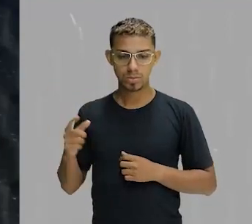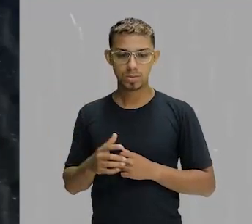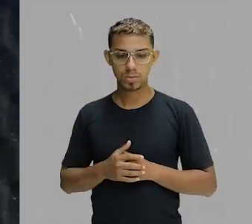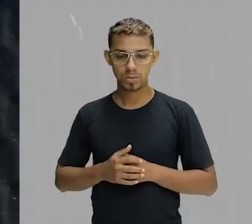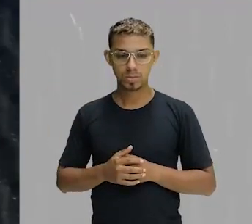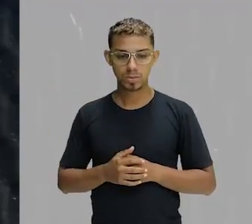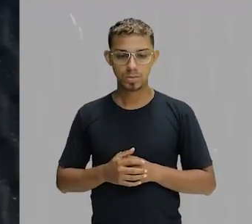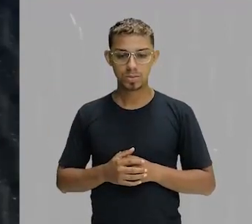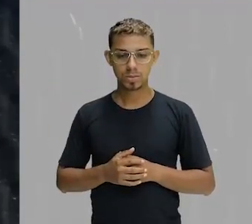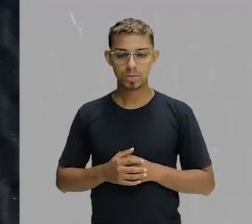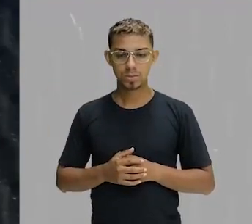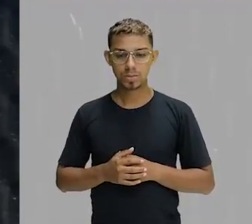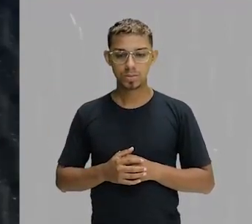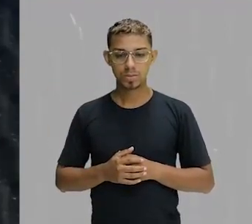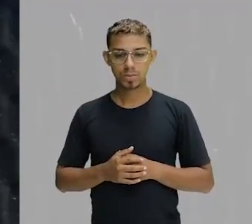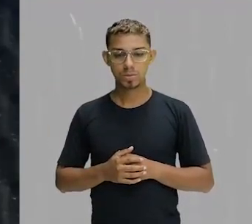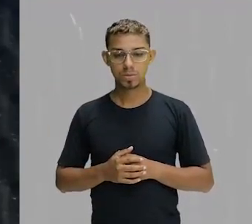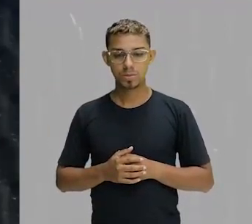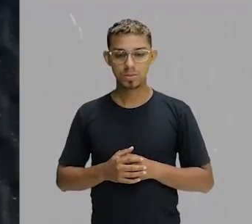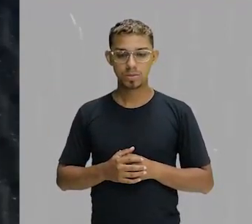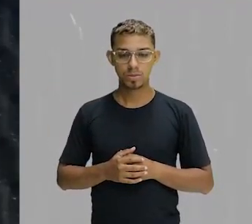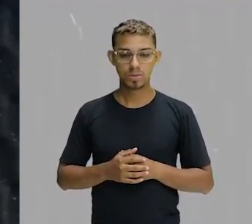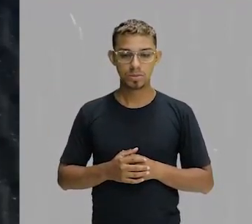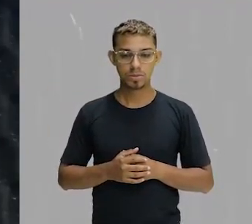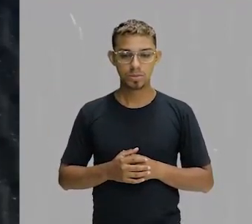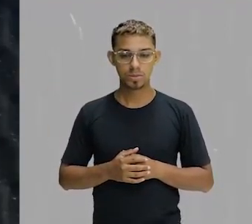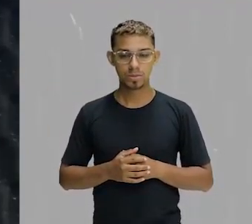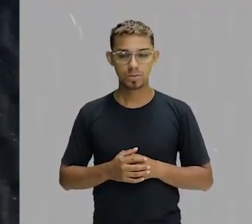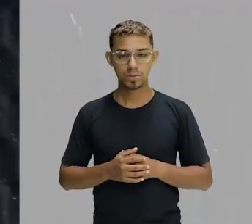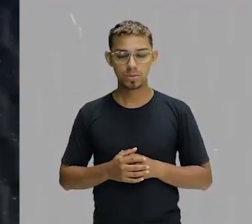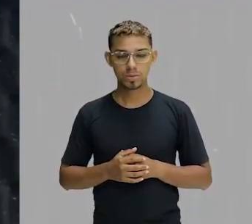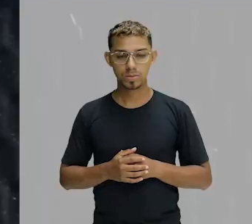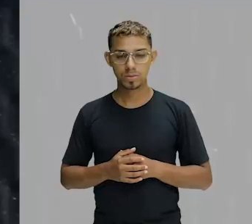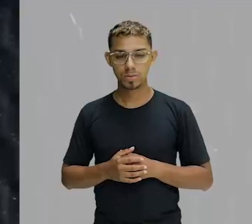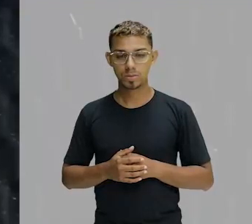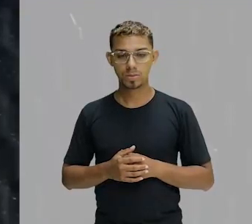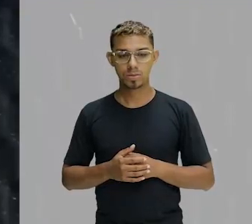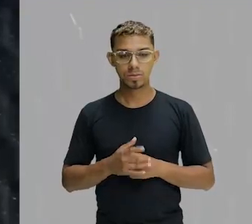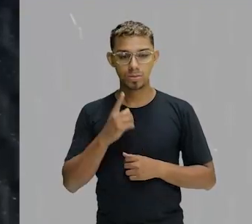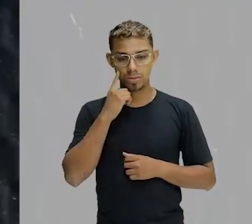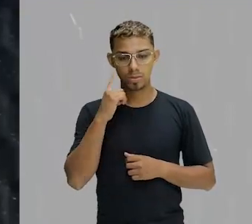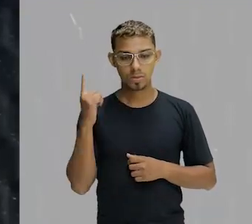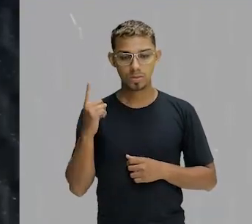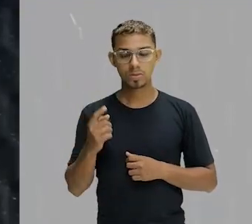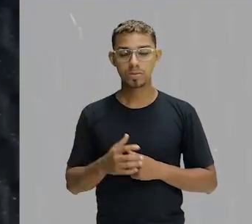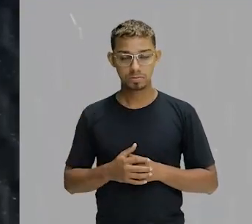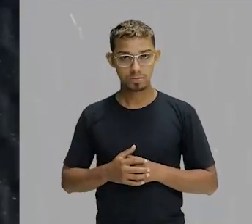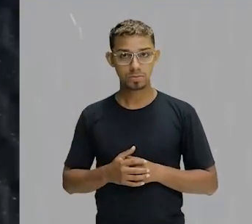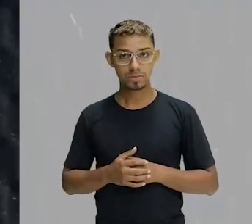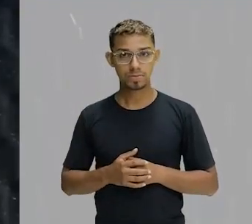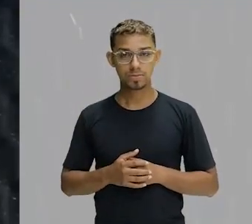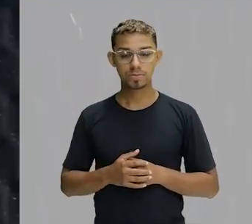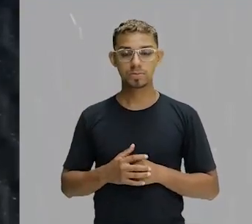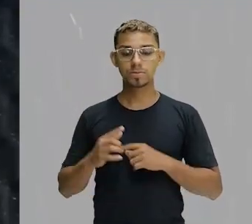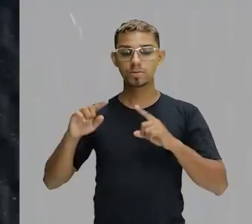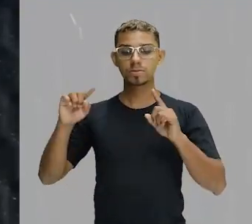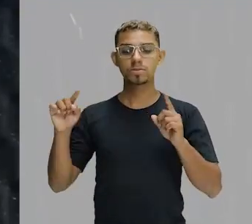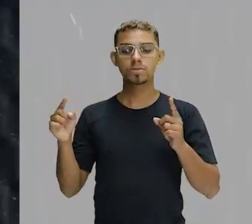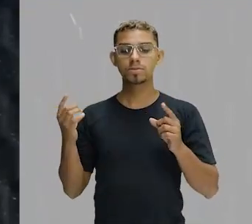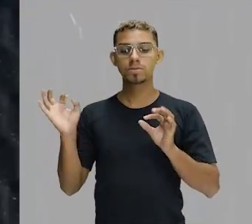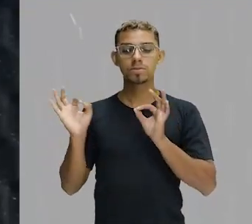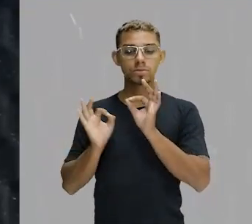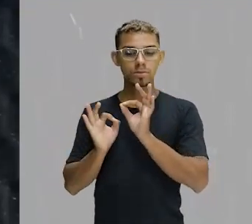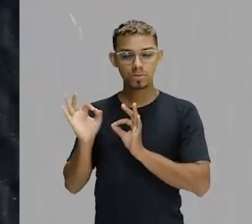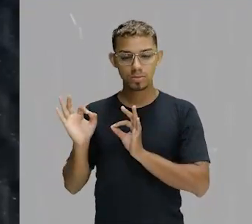A potência lá repetiu. Eu duvido tu me dizer aí a do montante 3. Só olhando ali para o montante 2, você vai só